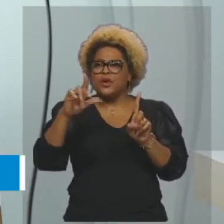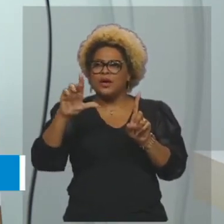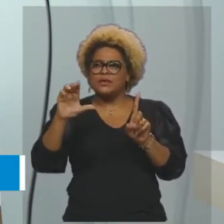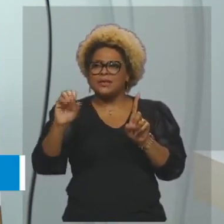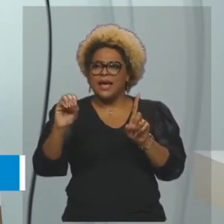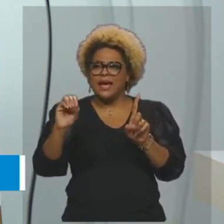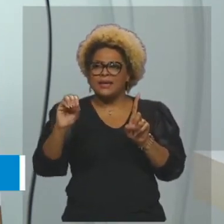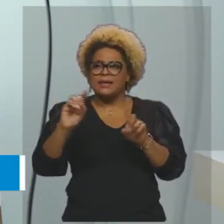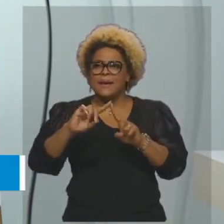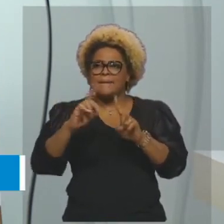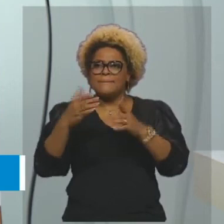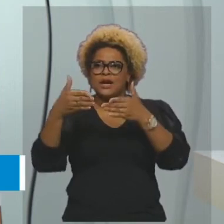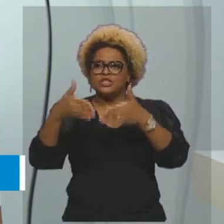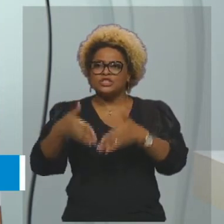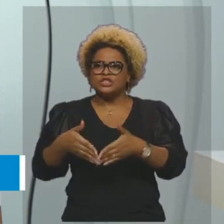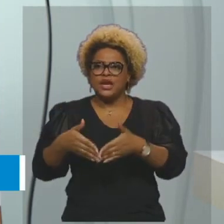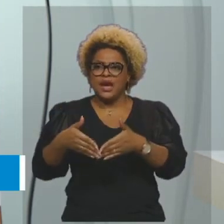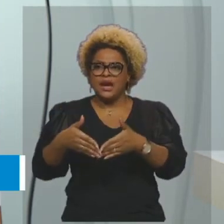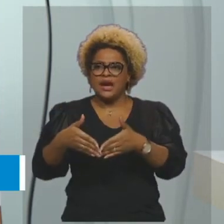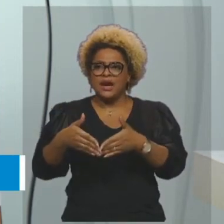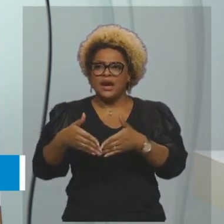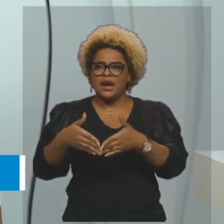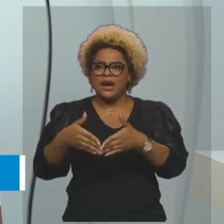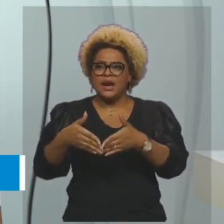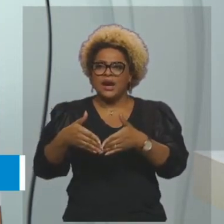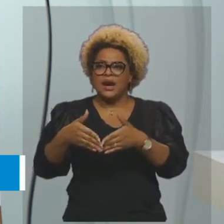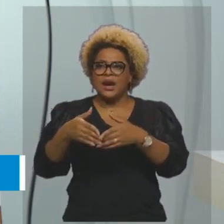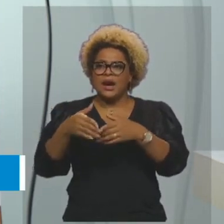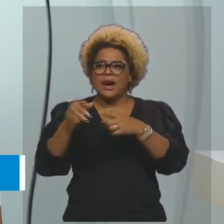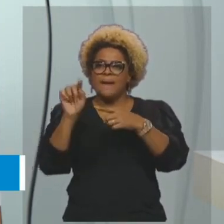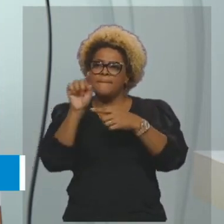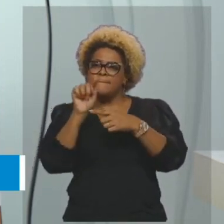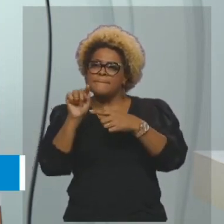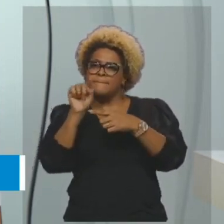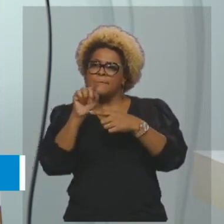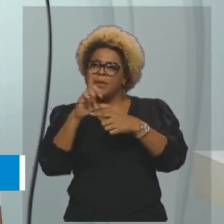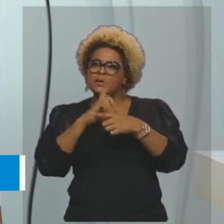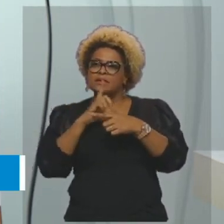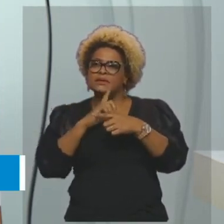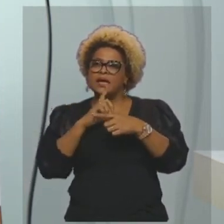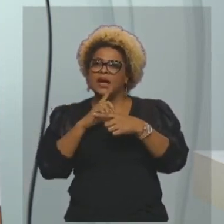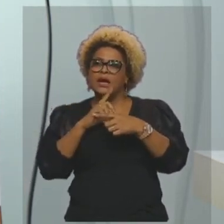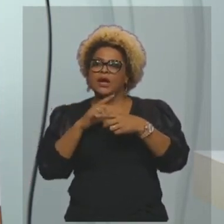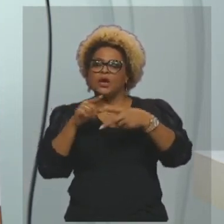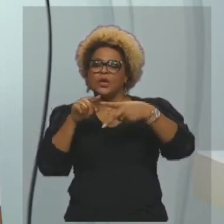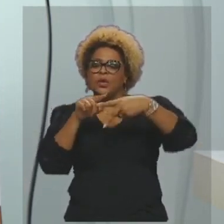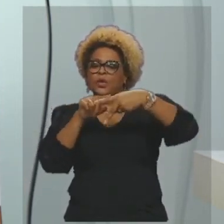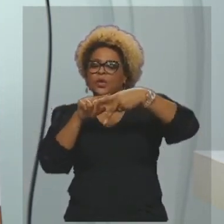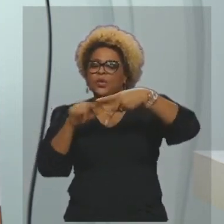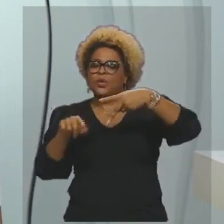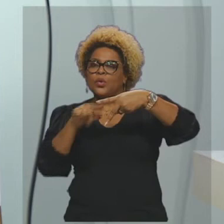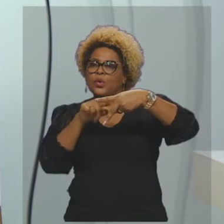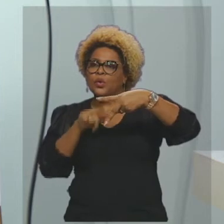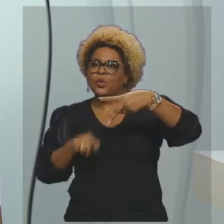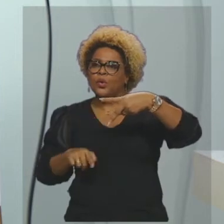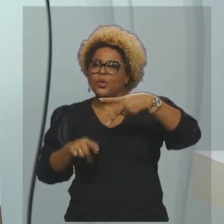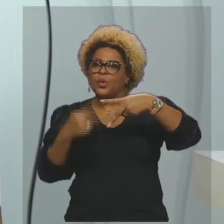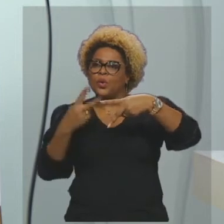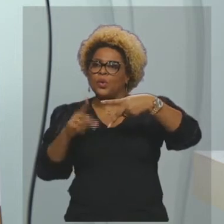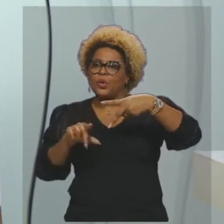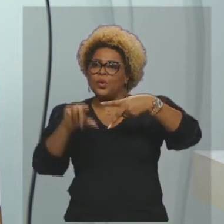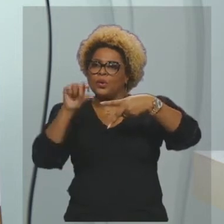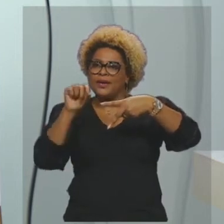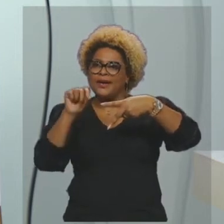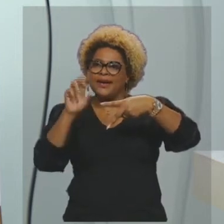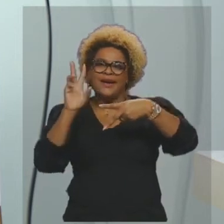ao chegar aqui no nó, o que eu tenho? Eu tenho esse caminho, tenho esse e tenho esse. Lembra